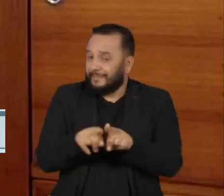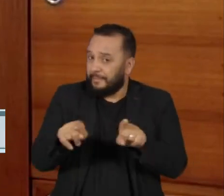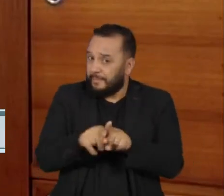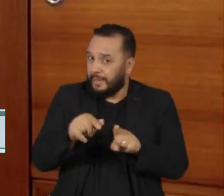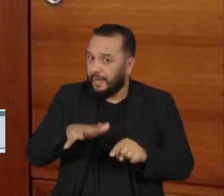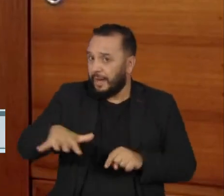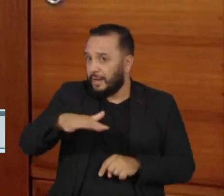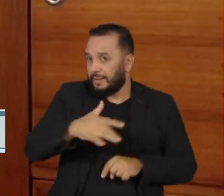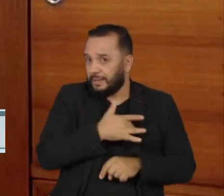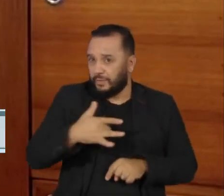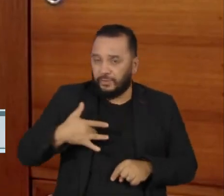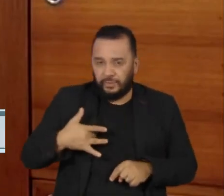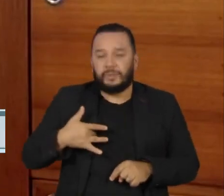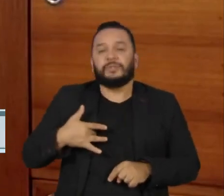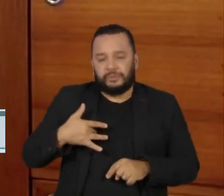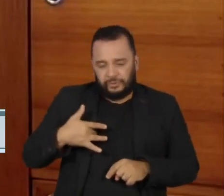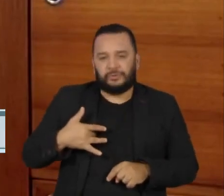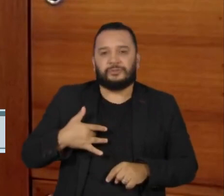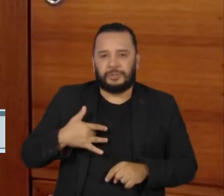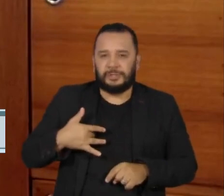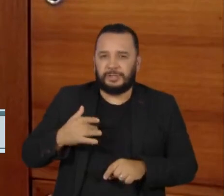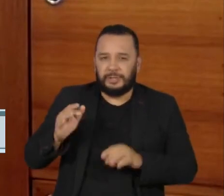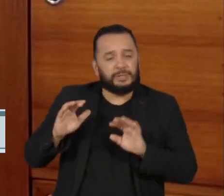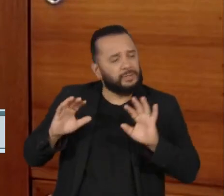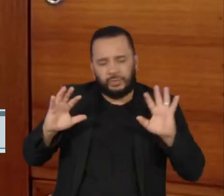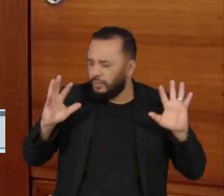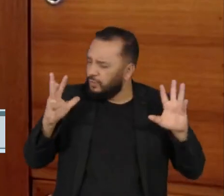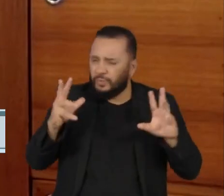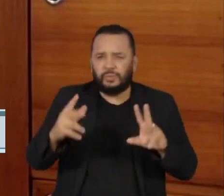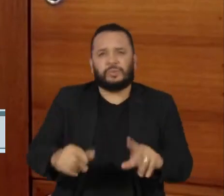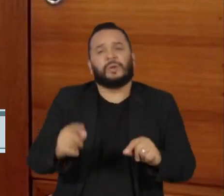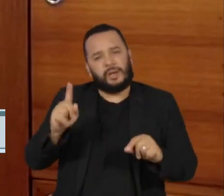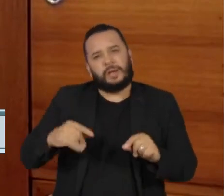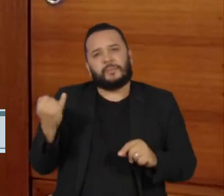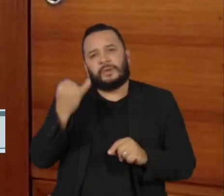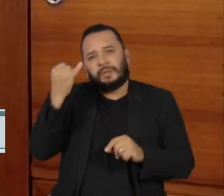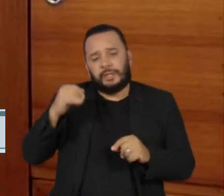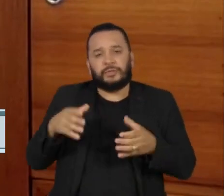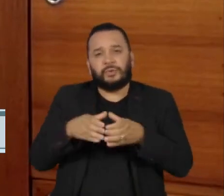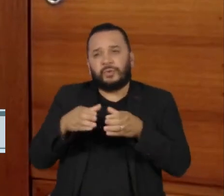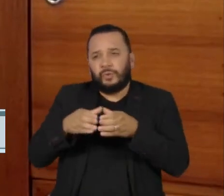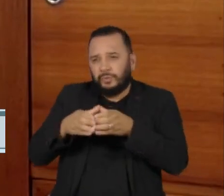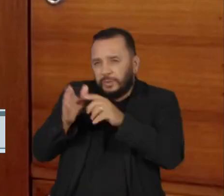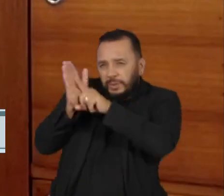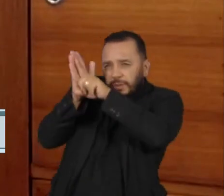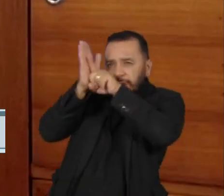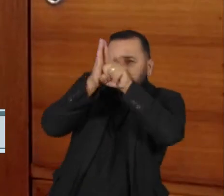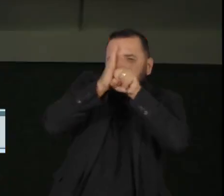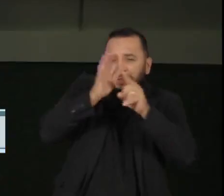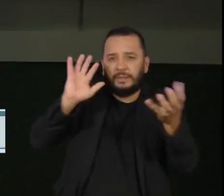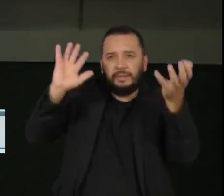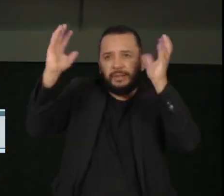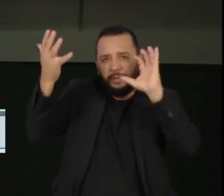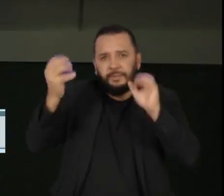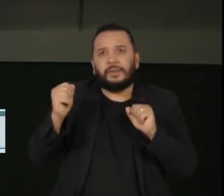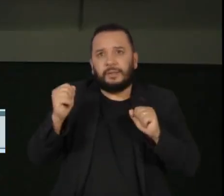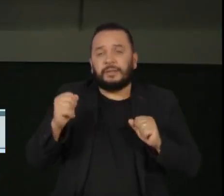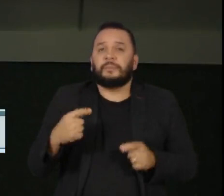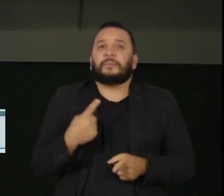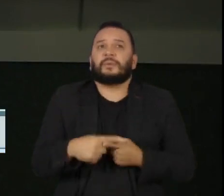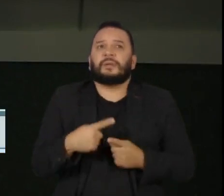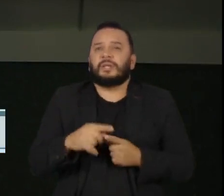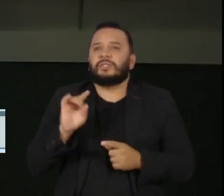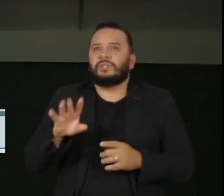aspecto importante. Então, são vários os fatores. Eu diria que a meteorologia deixou de ser simplesmente